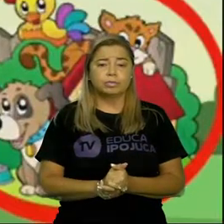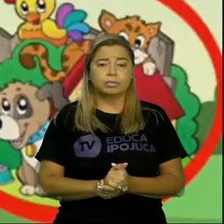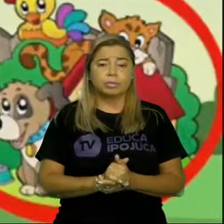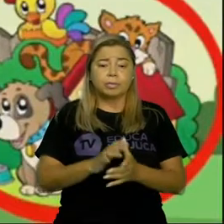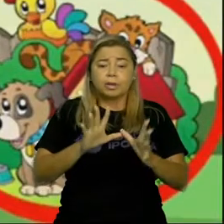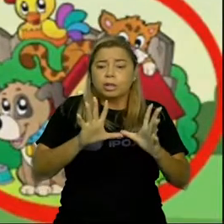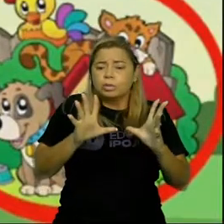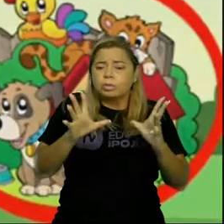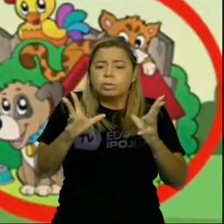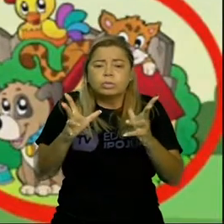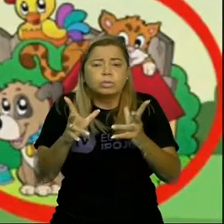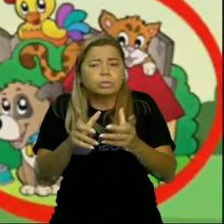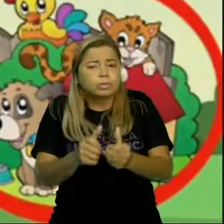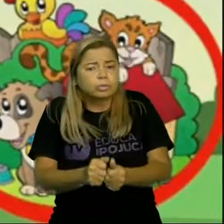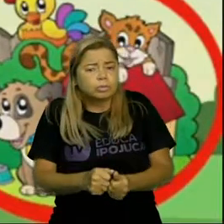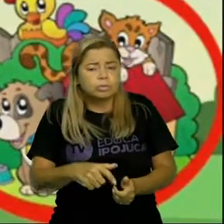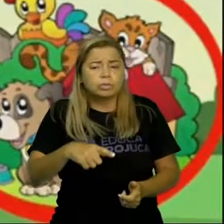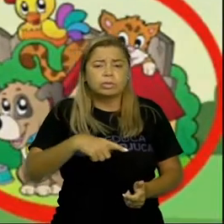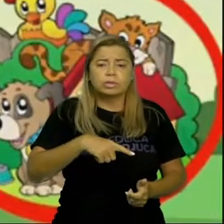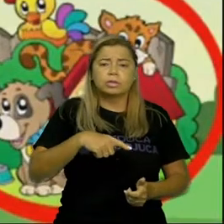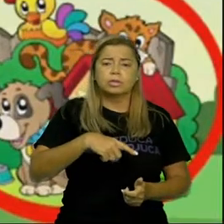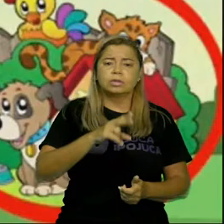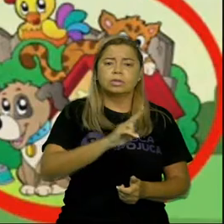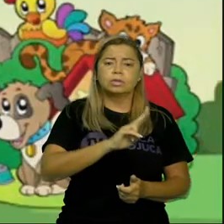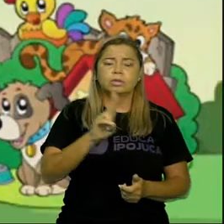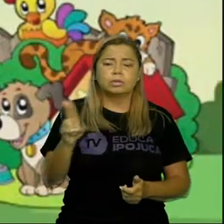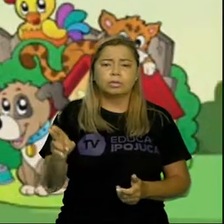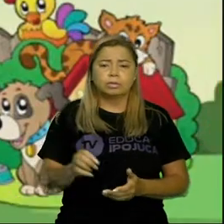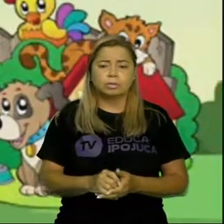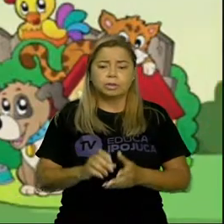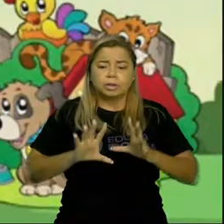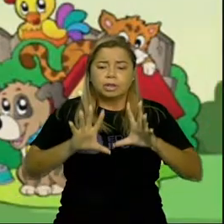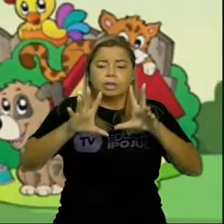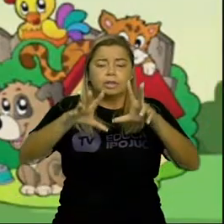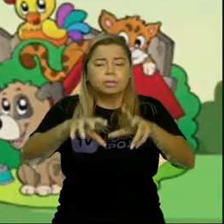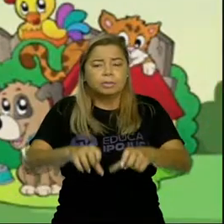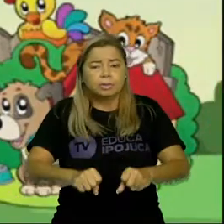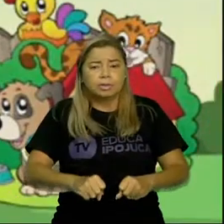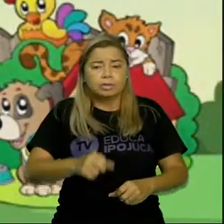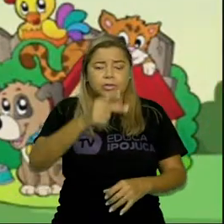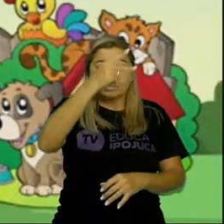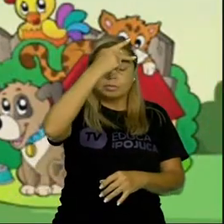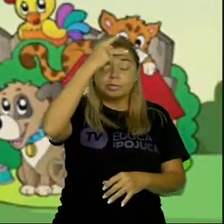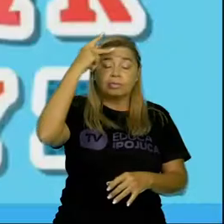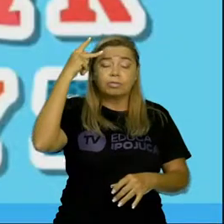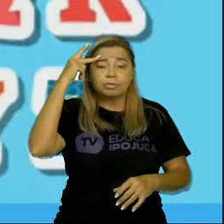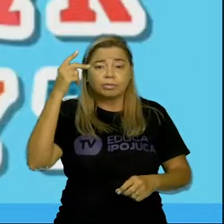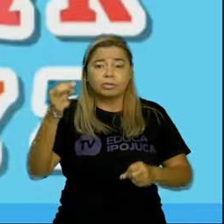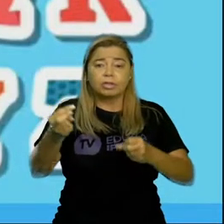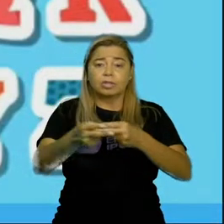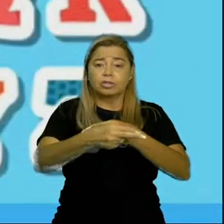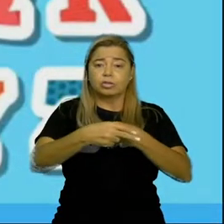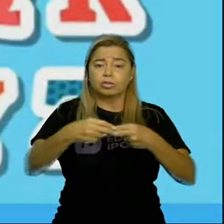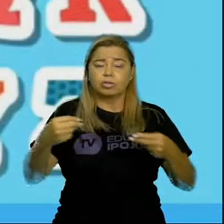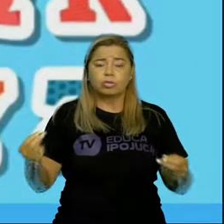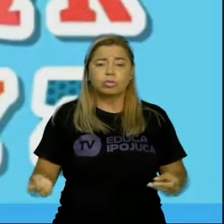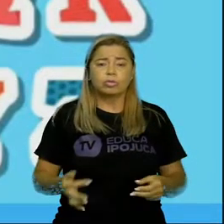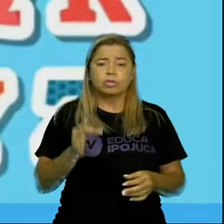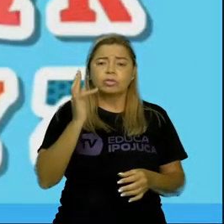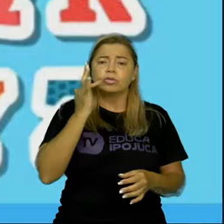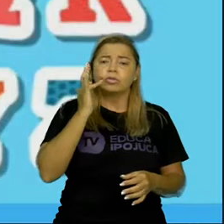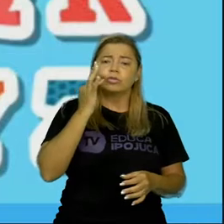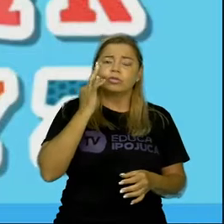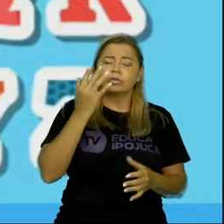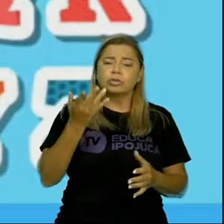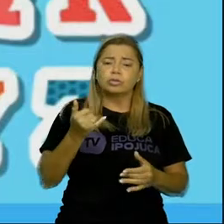Tudo tem nome. Os animais, as pessoas, as coisas, né? Frutas,